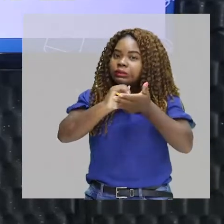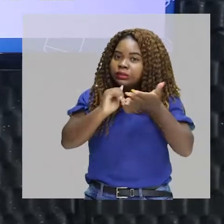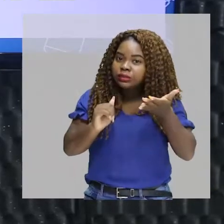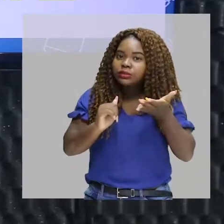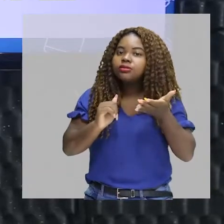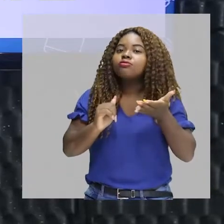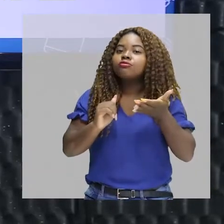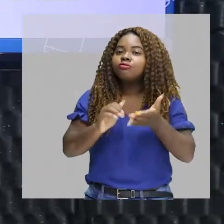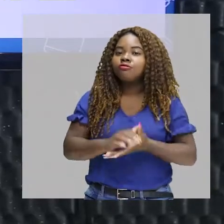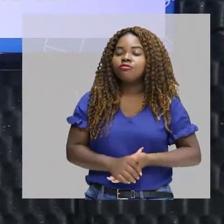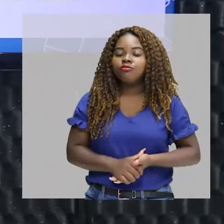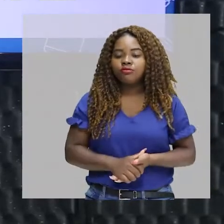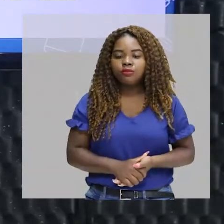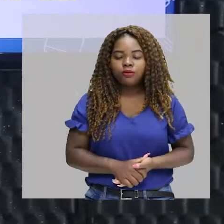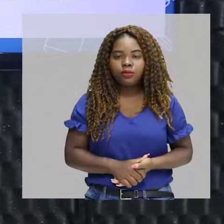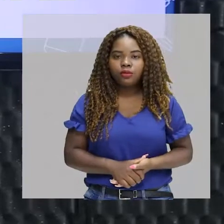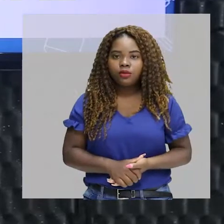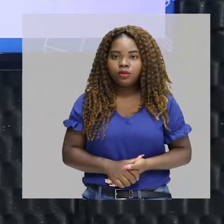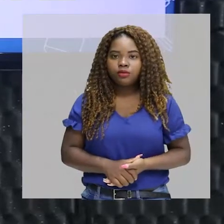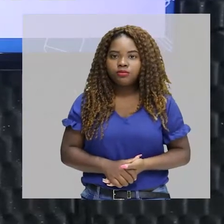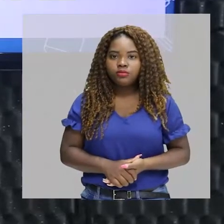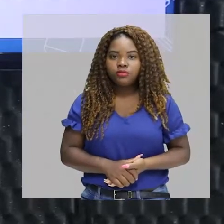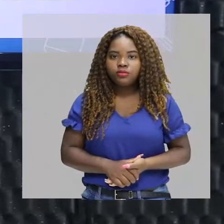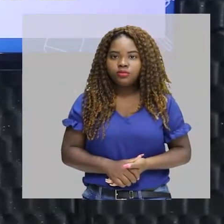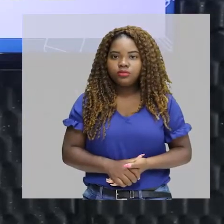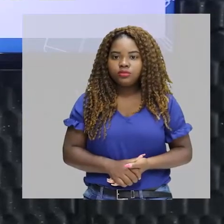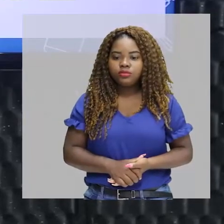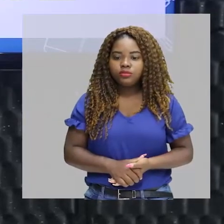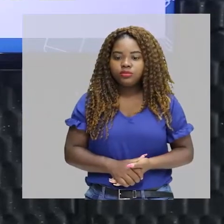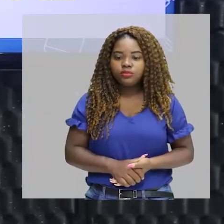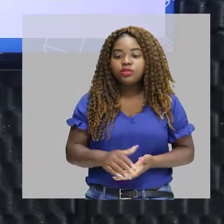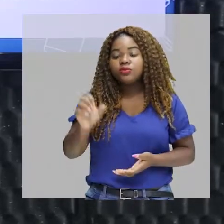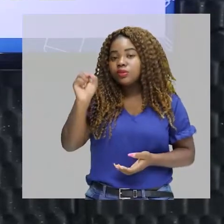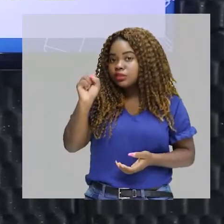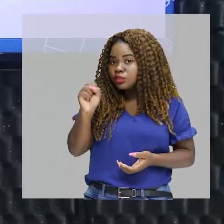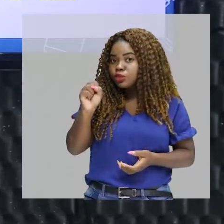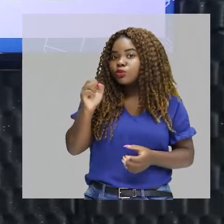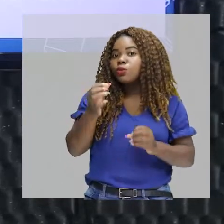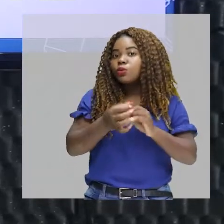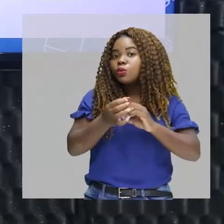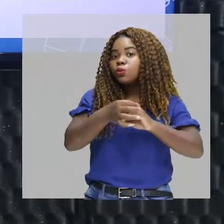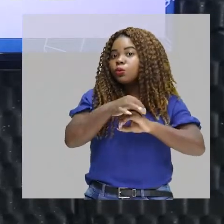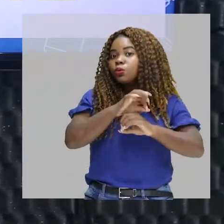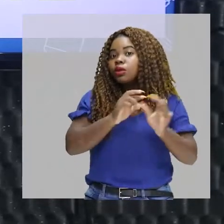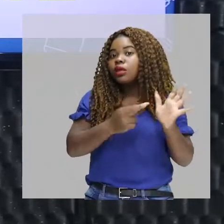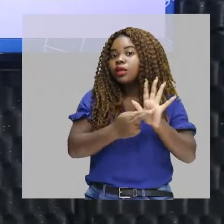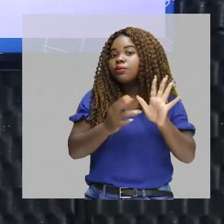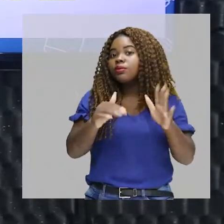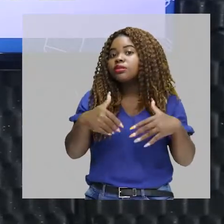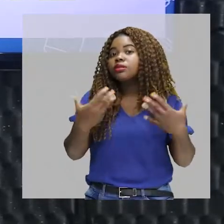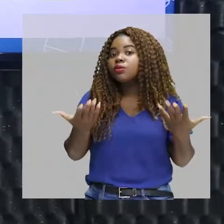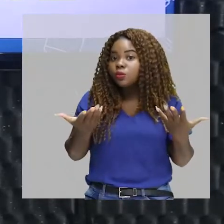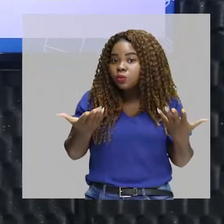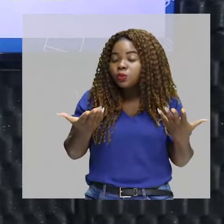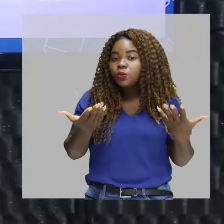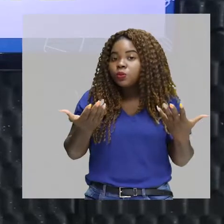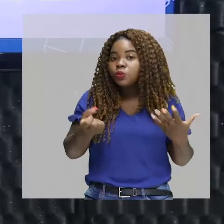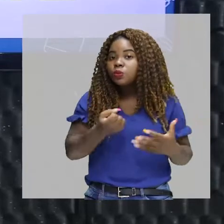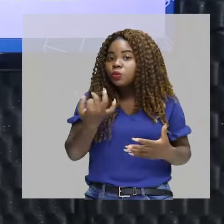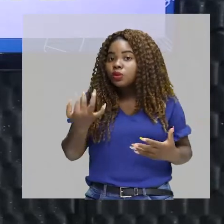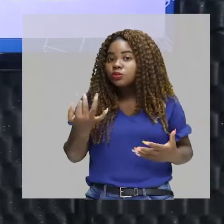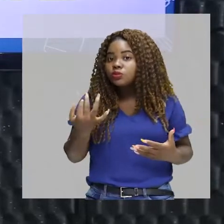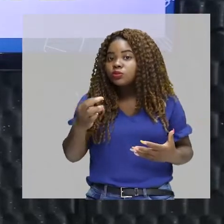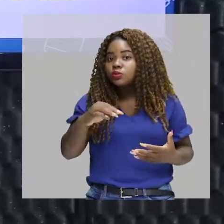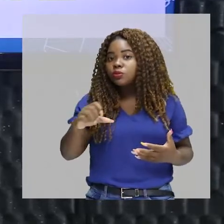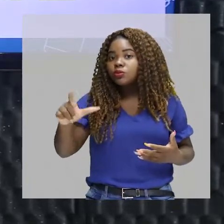arrancados. 8 átomos de silício. Então, esses 8 átomos vão equivaler a quantos mol? X